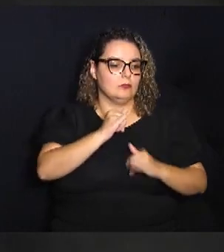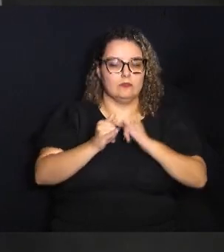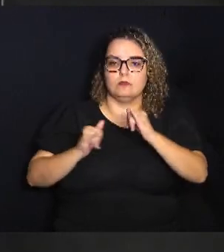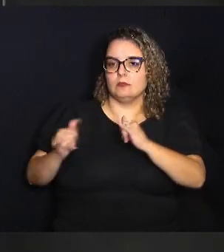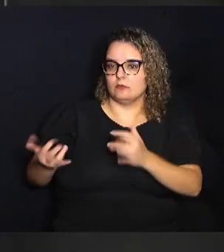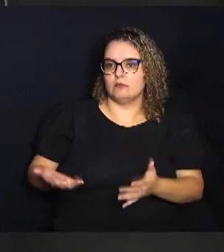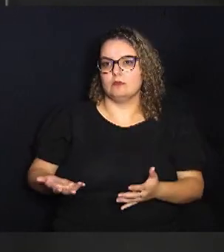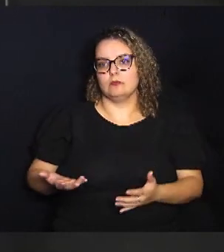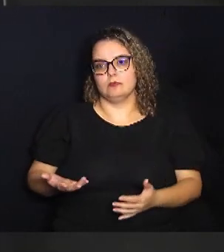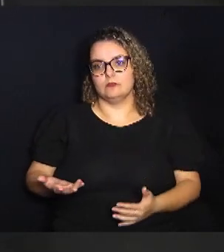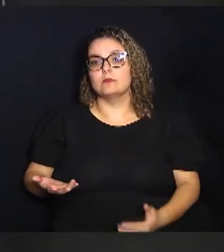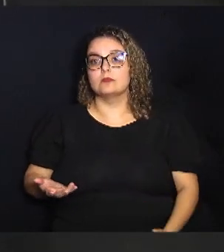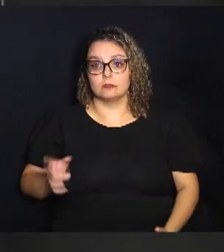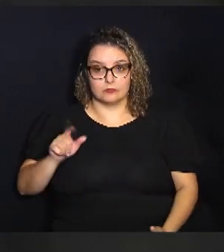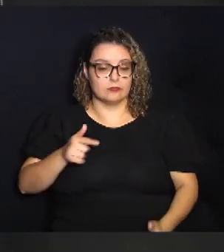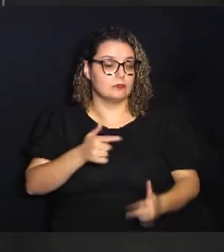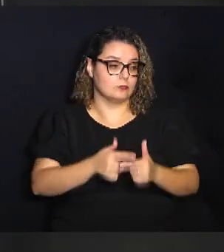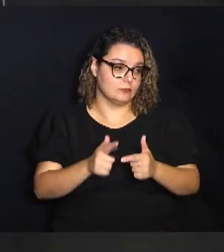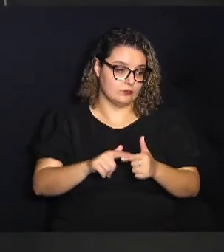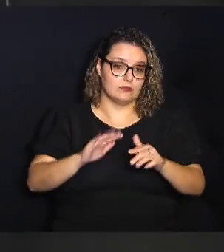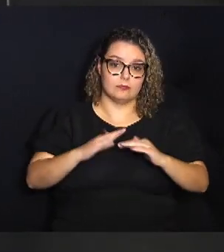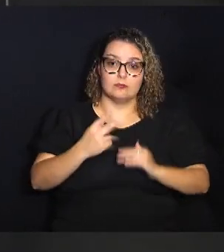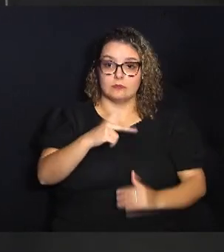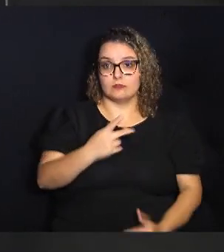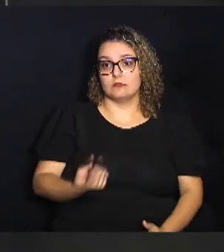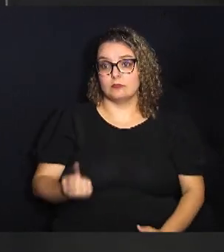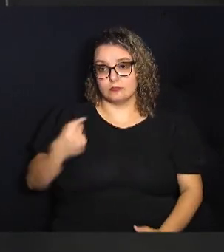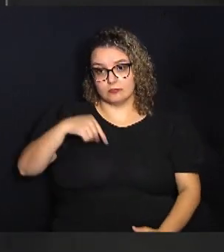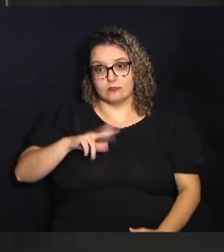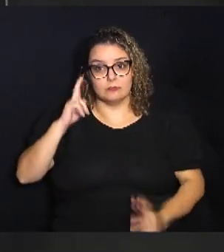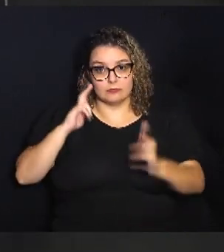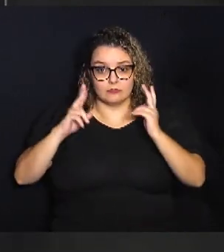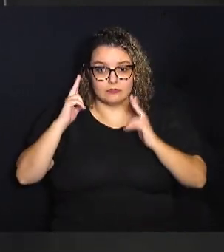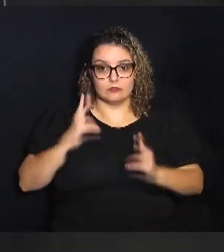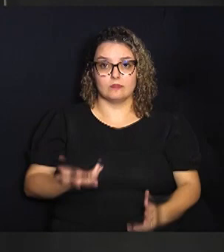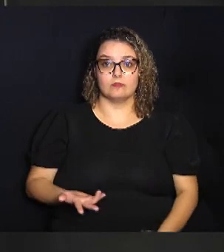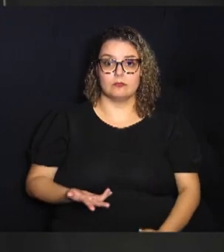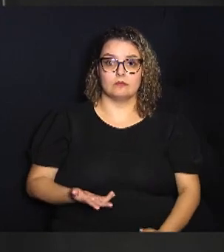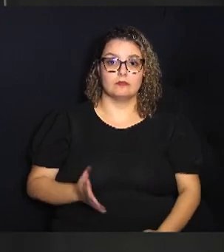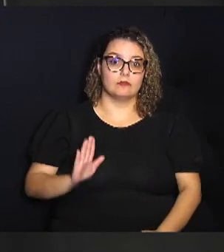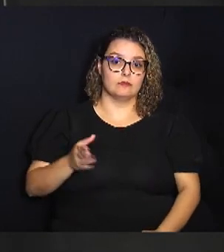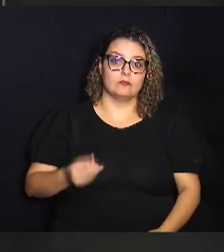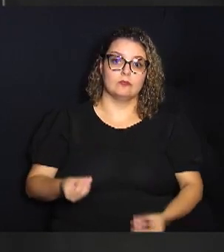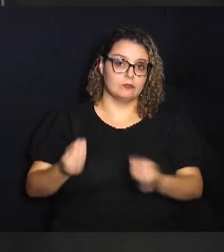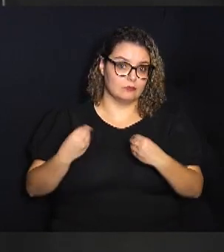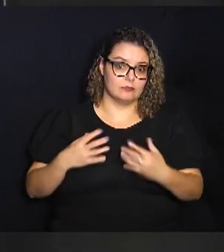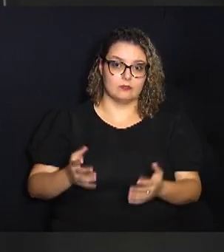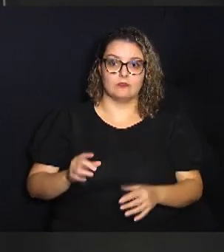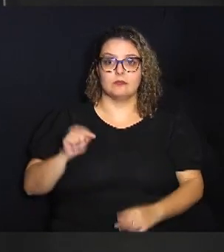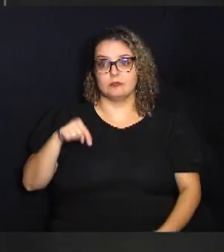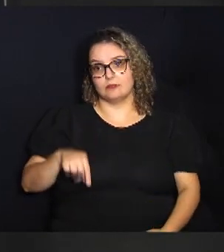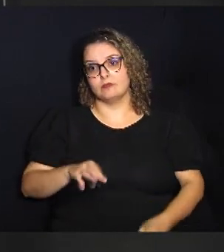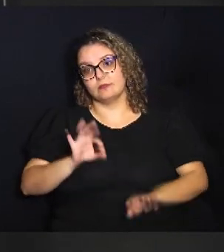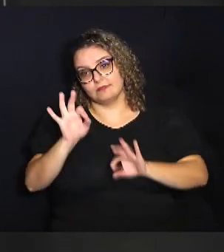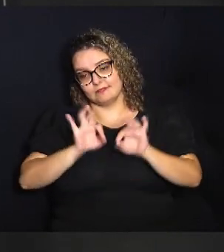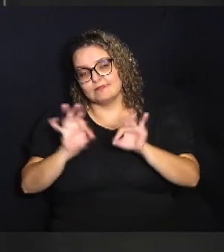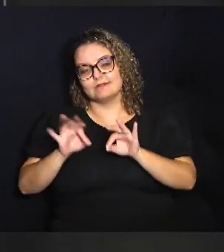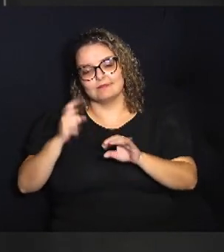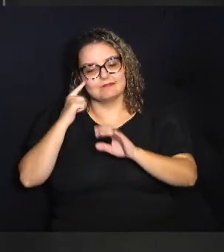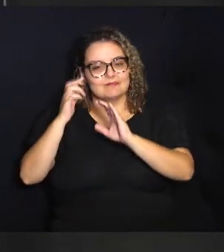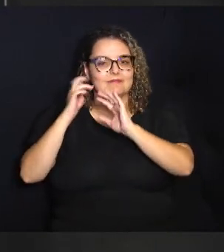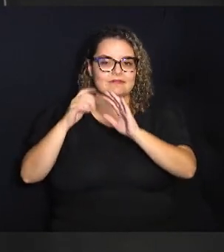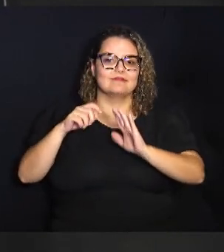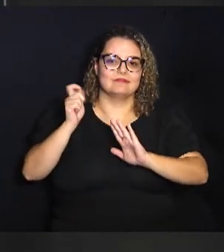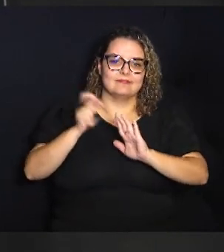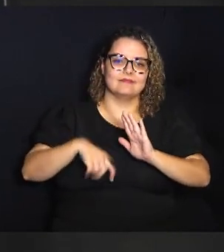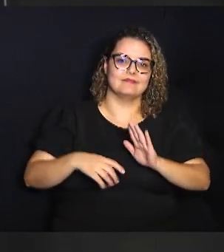ele traz o problema do bairro dele na hora de vir cortar o cabelo e já traz para mim ali, e ali a gente executa